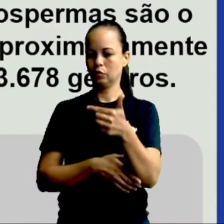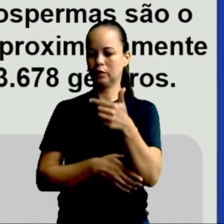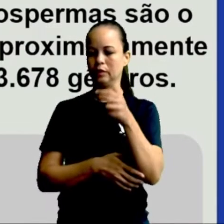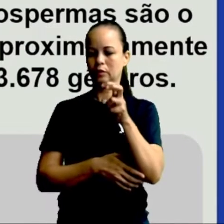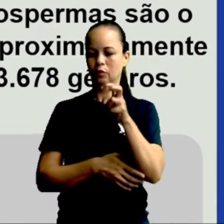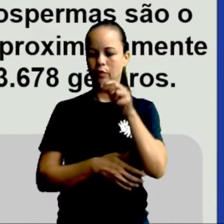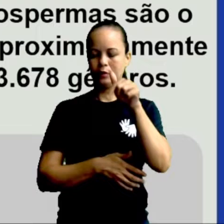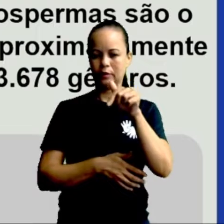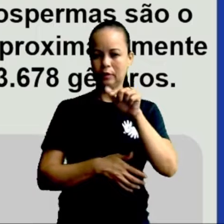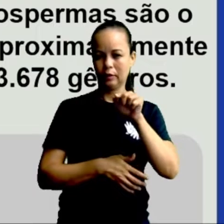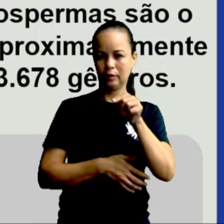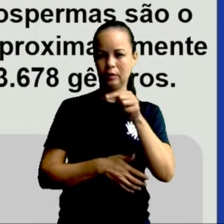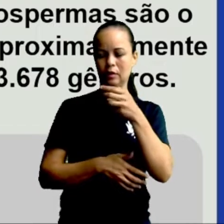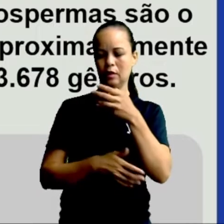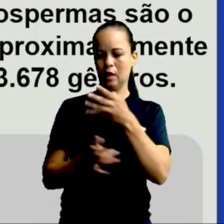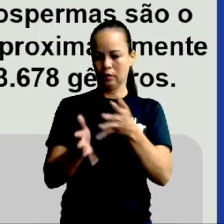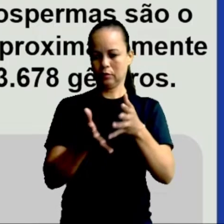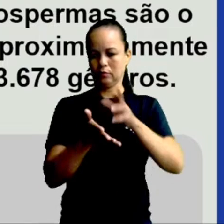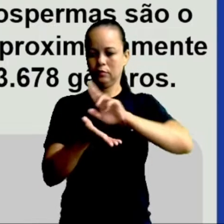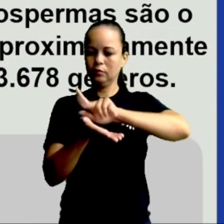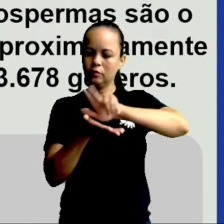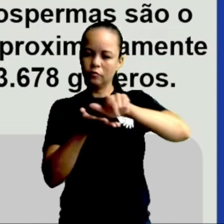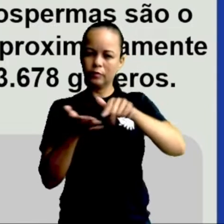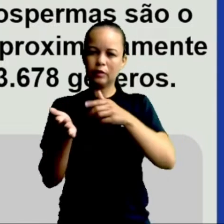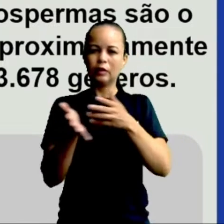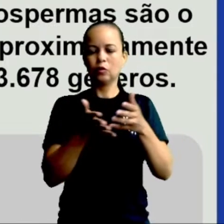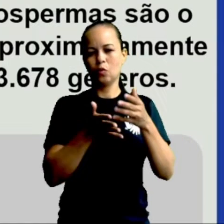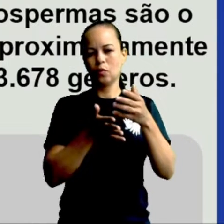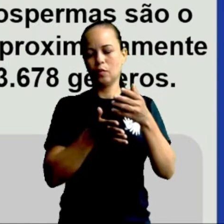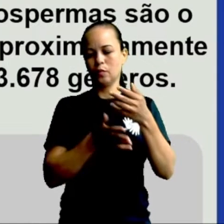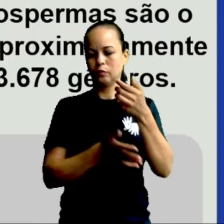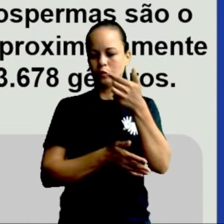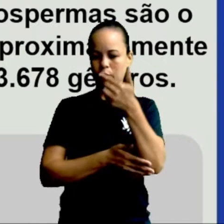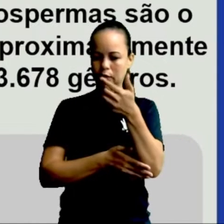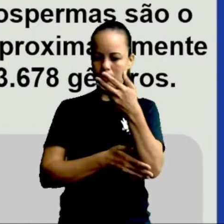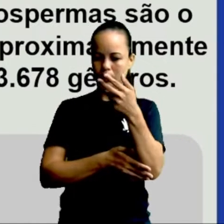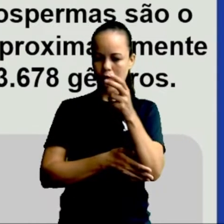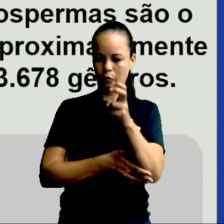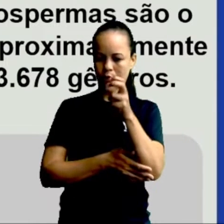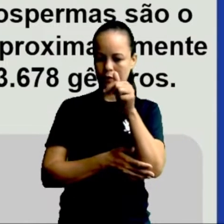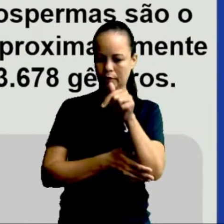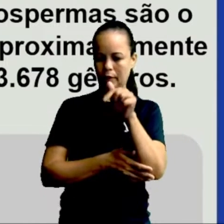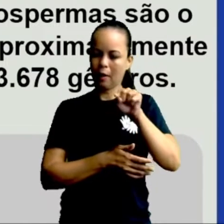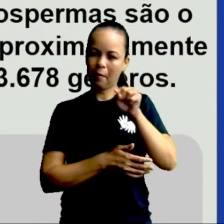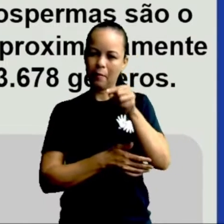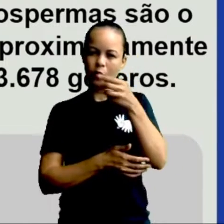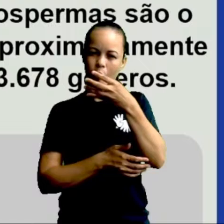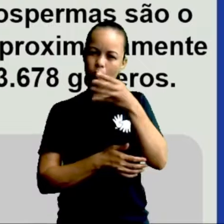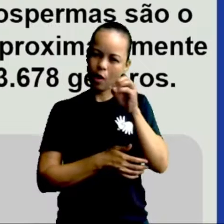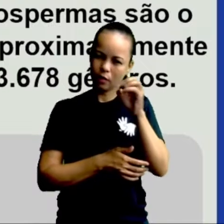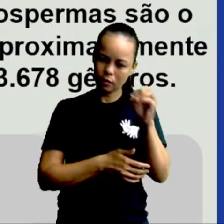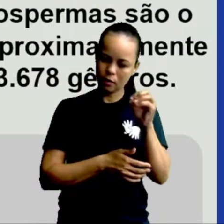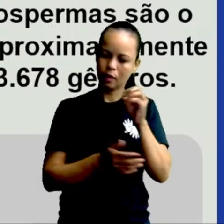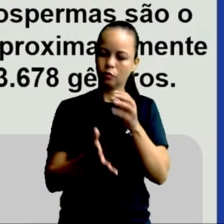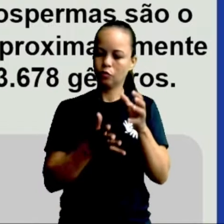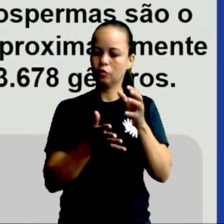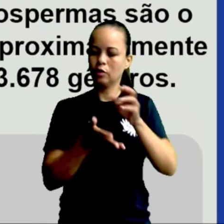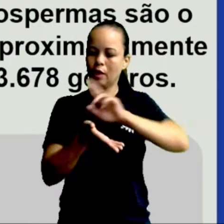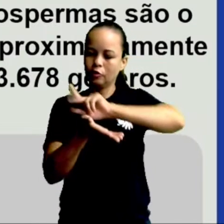257 espécies, ou seja, 257.400 espécies diferentes, distribuída